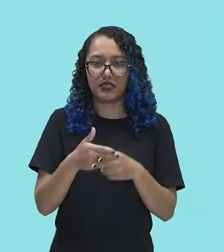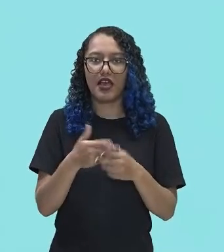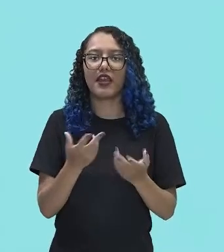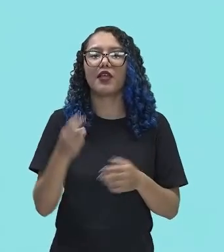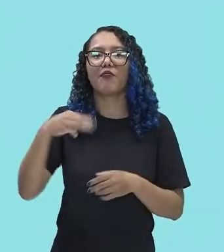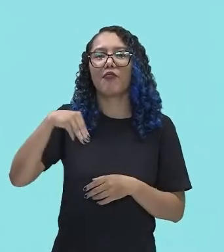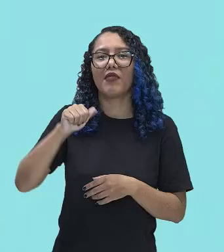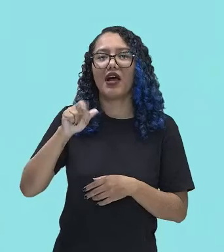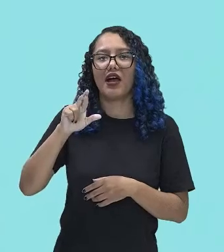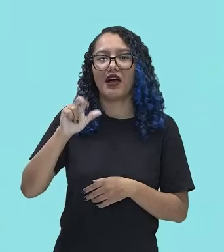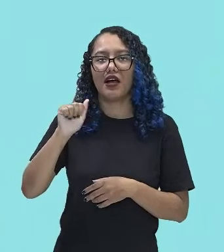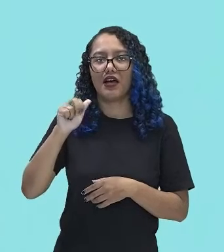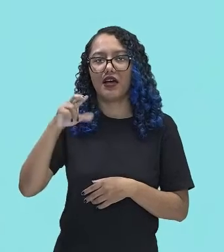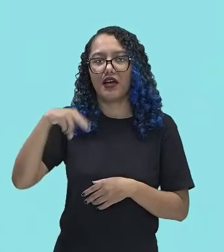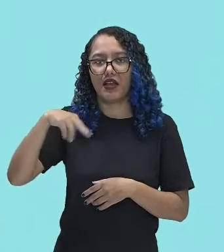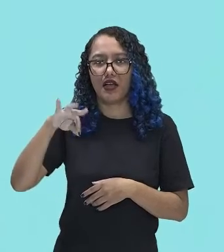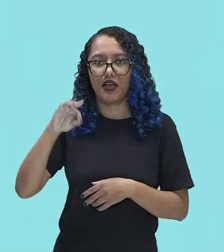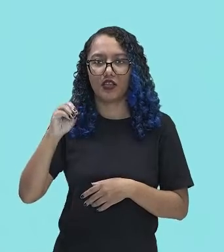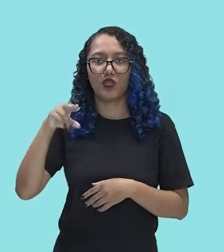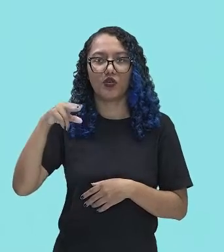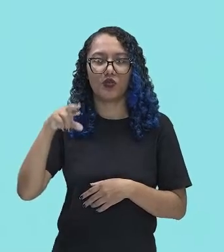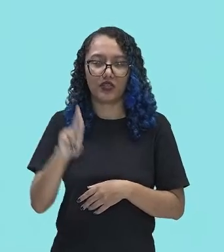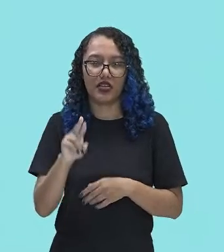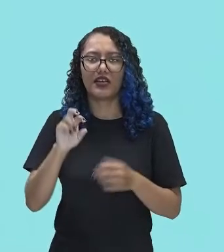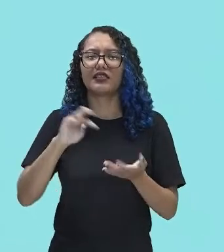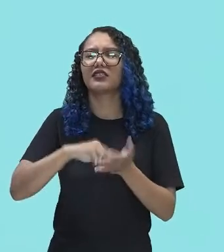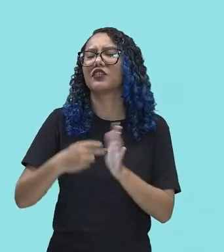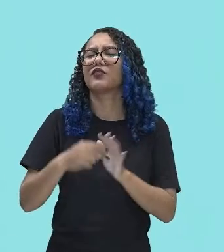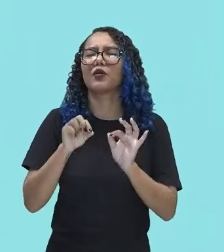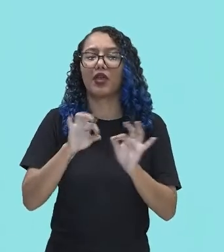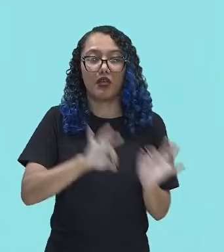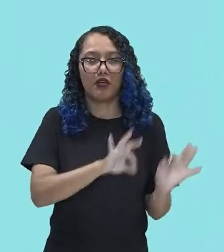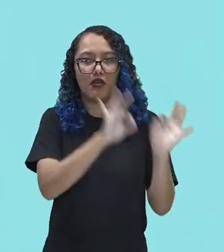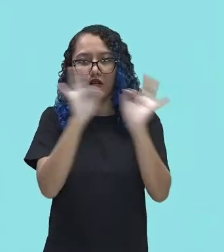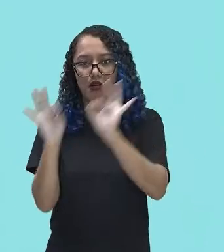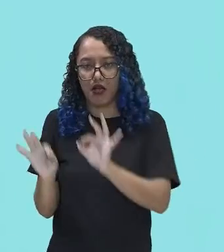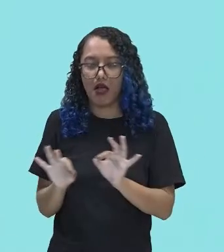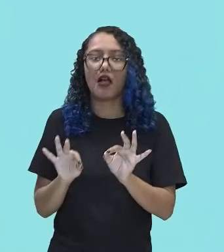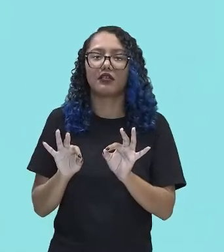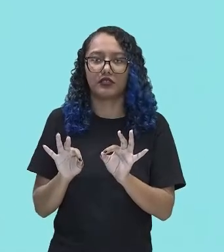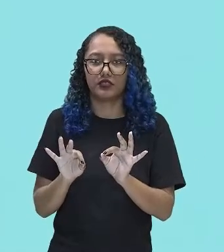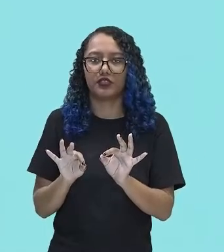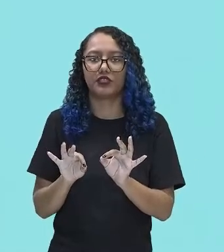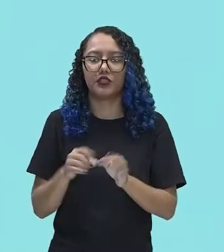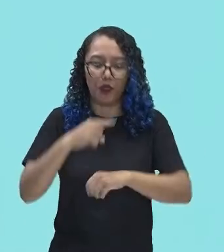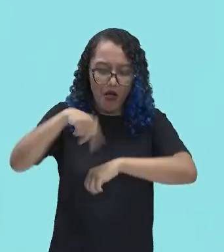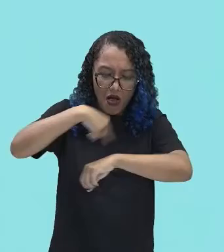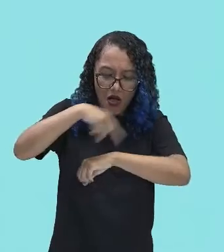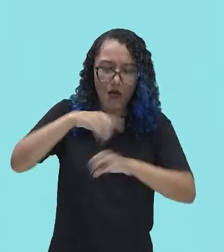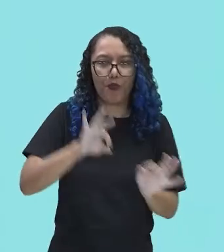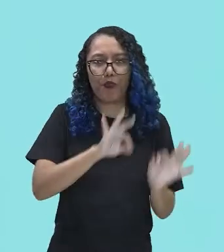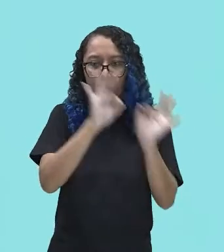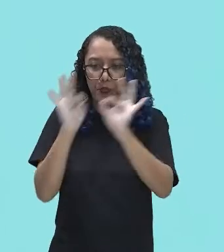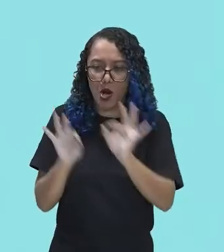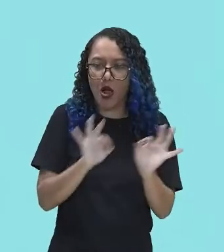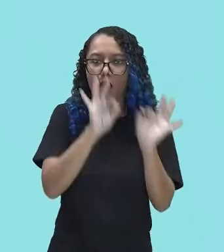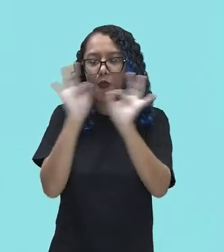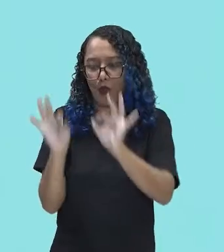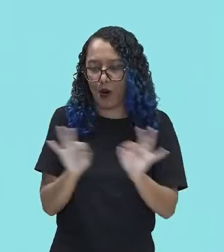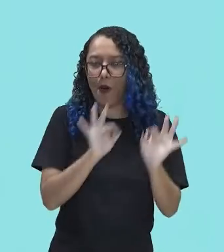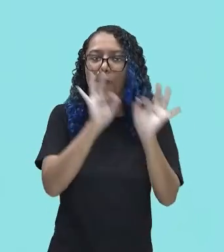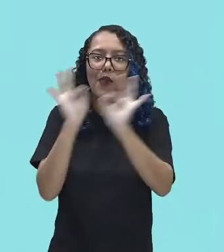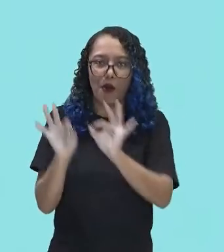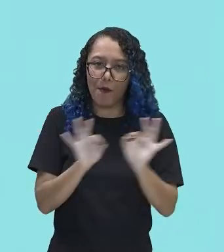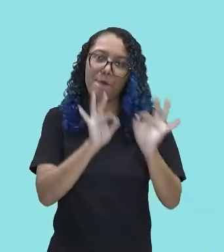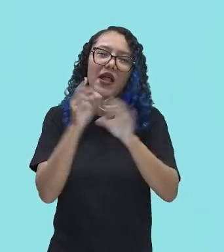gente fala do maratonar hoje, é o quê? No sentido de assistir algo, né? Passar, assim, horas assistindo todos os episódios de uma série e tudo